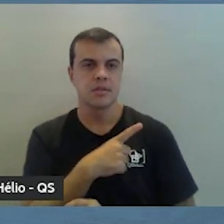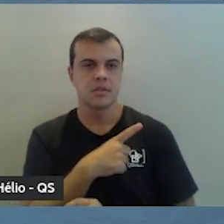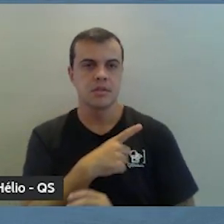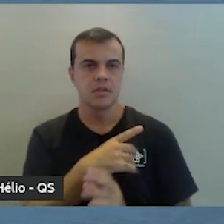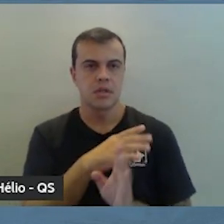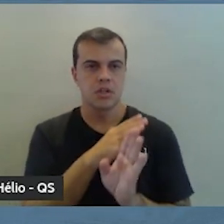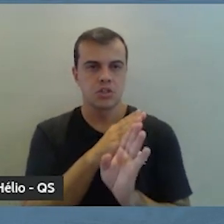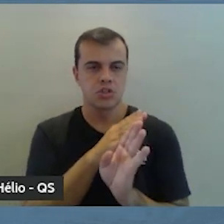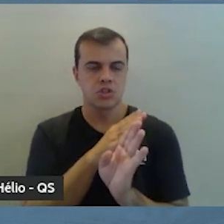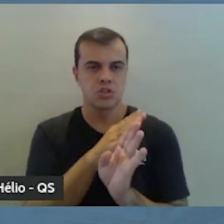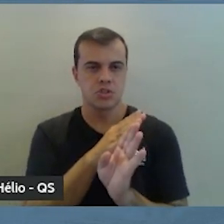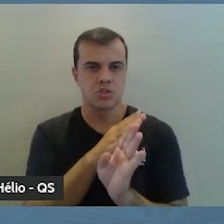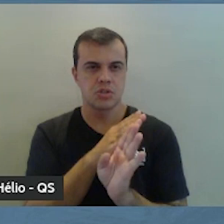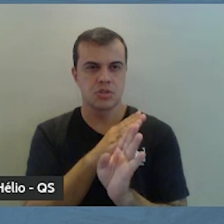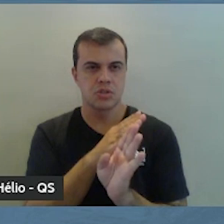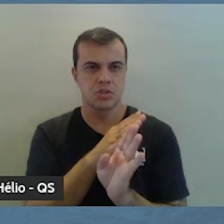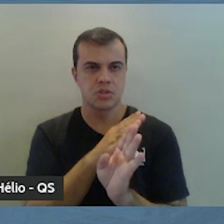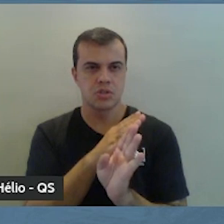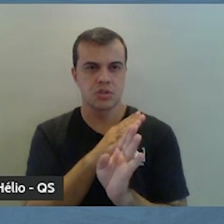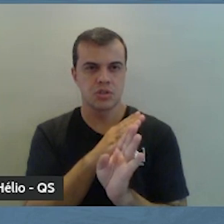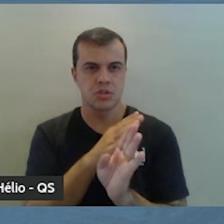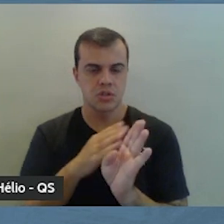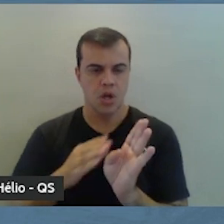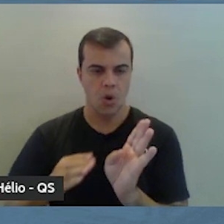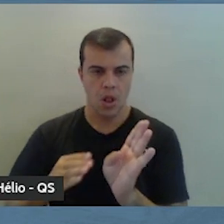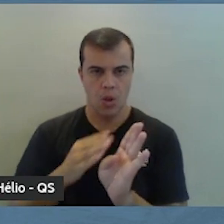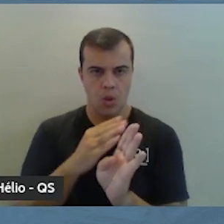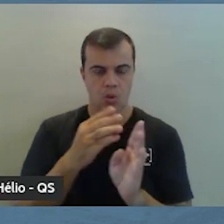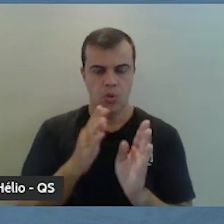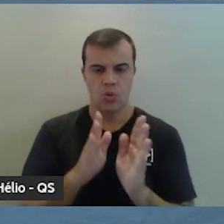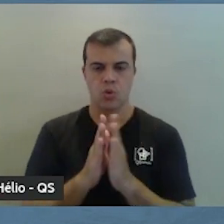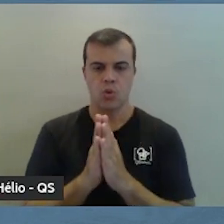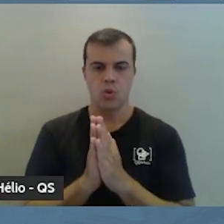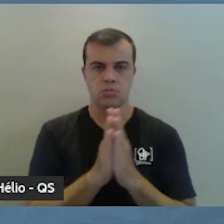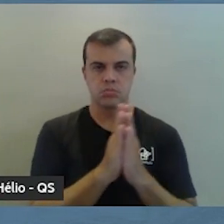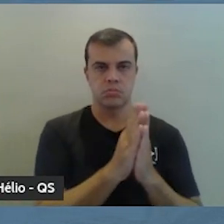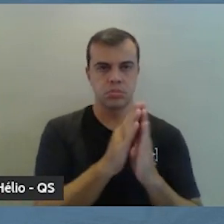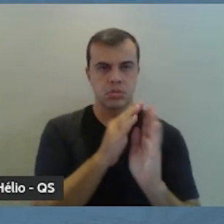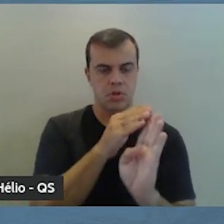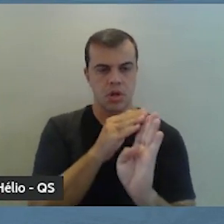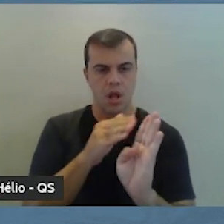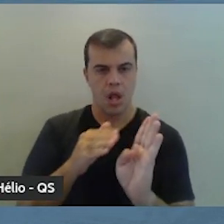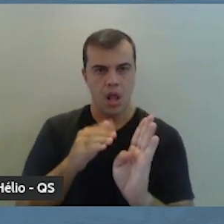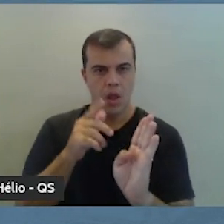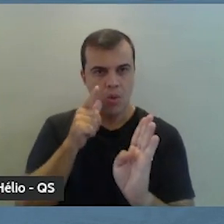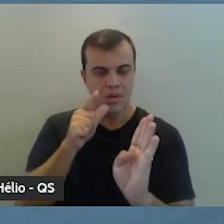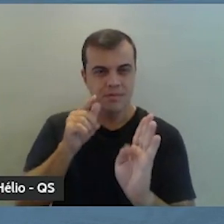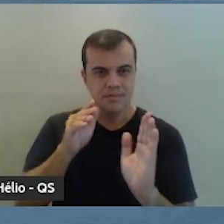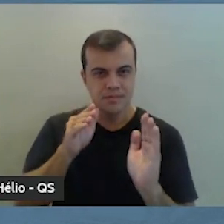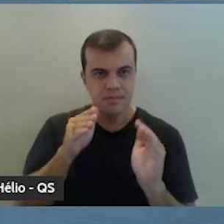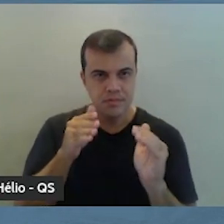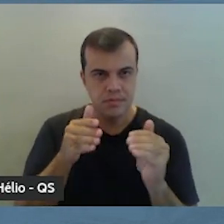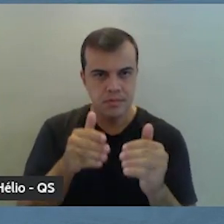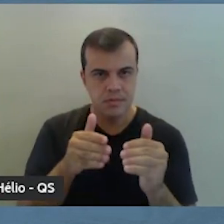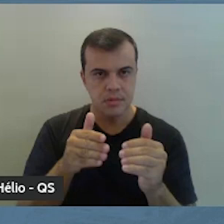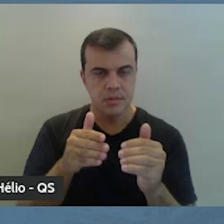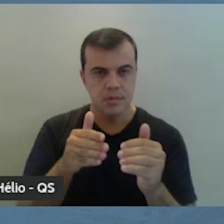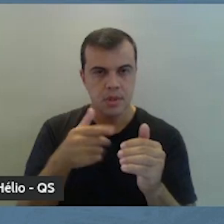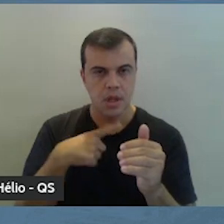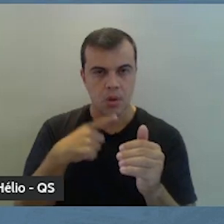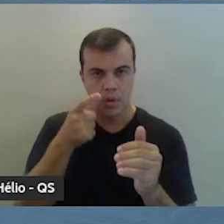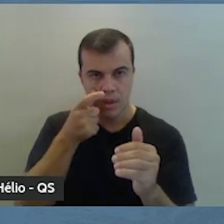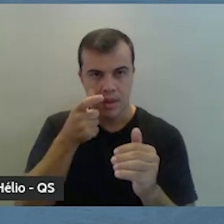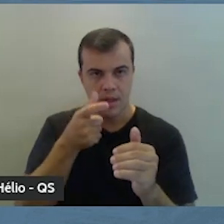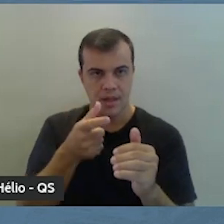sendo feita entre os dois personagens, que, ou seja, eu consigo concentrar o